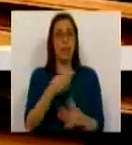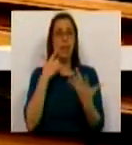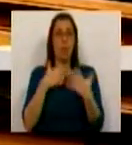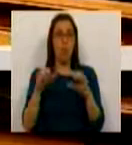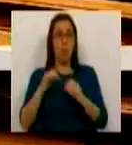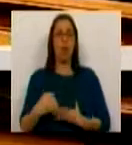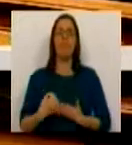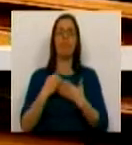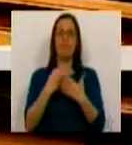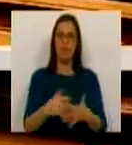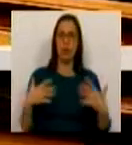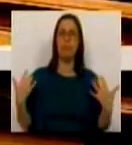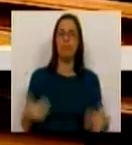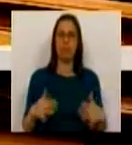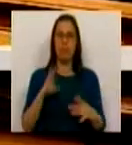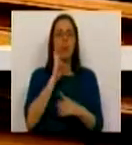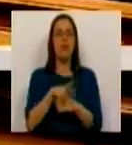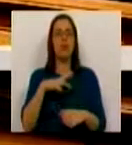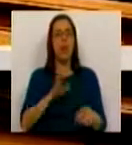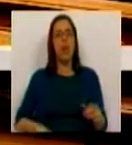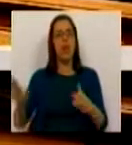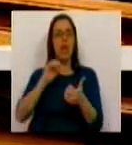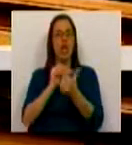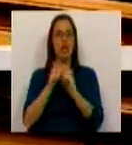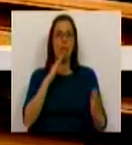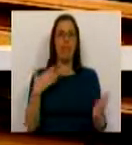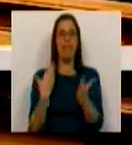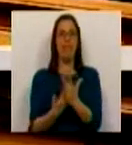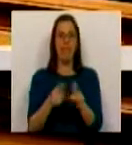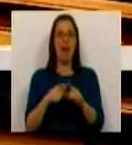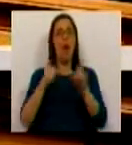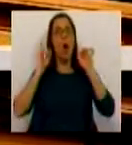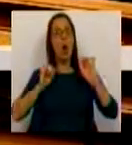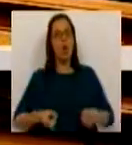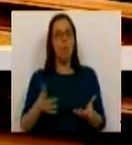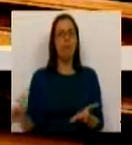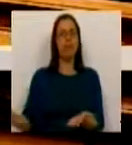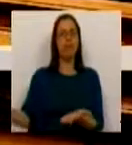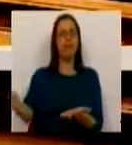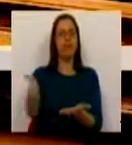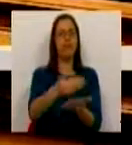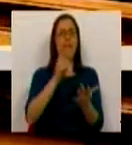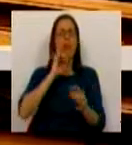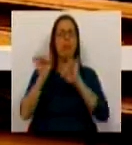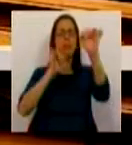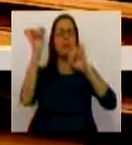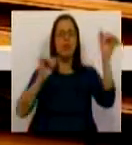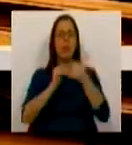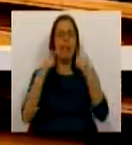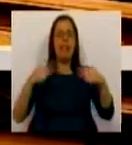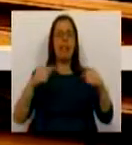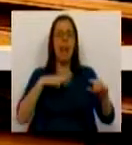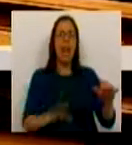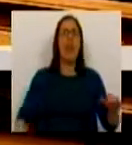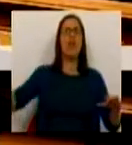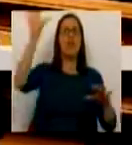inegável contributo que tem sido dado pelo Museu Nacional do Desporto no sentido de iniciar o levantamento do património desportivo